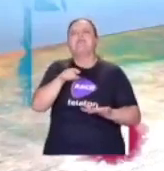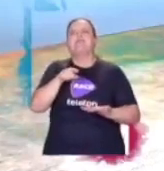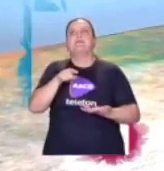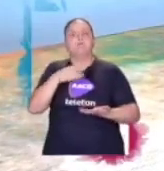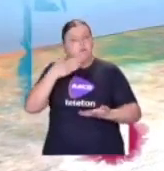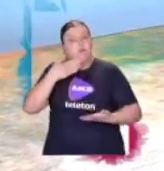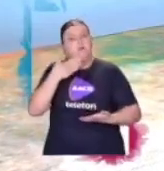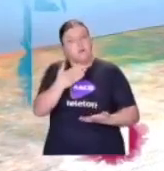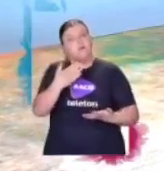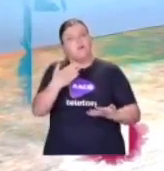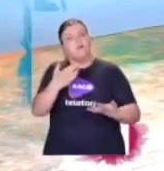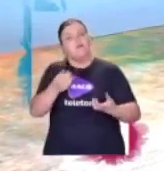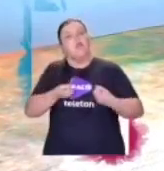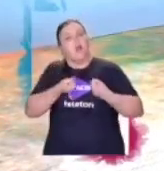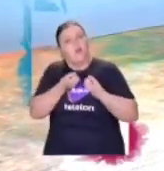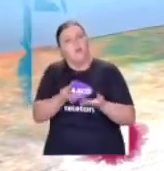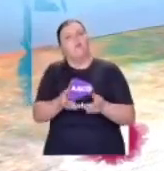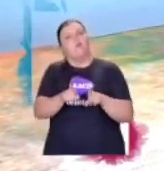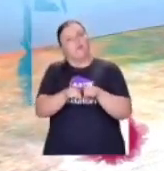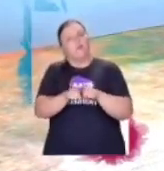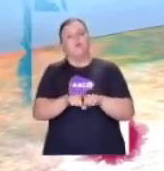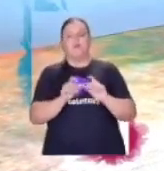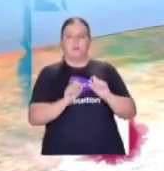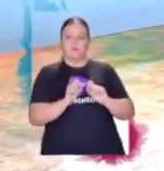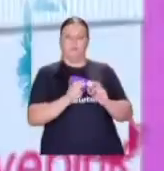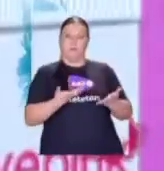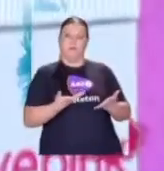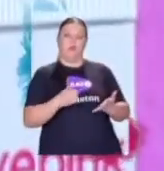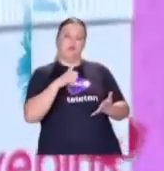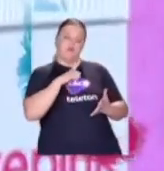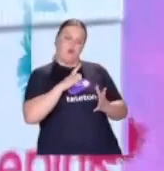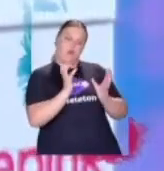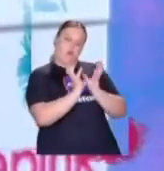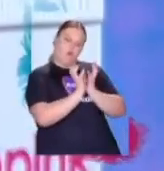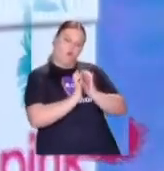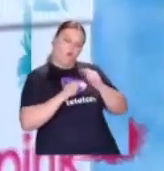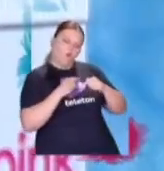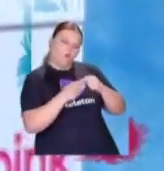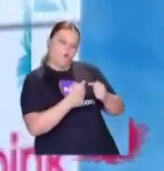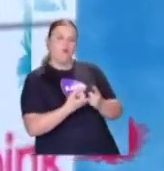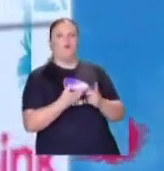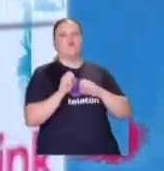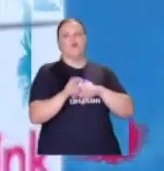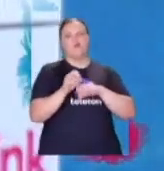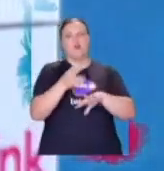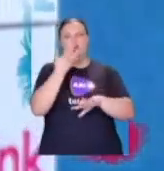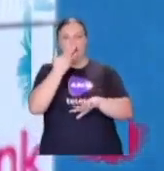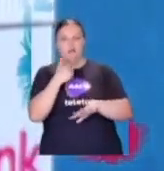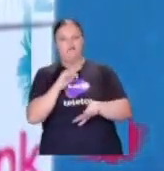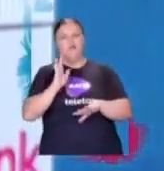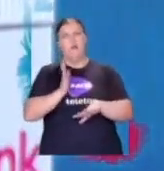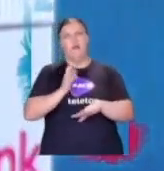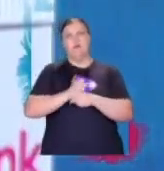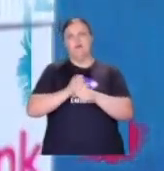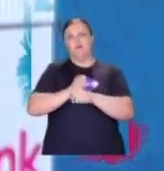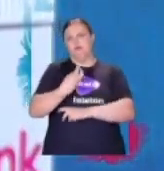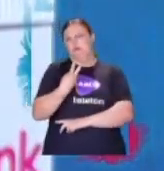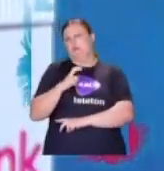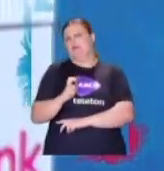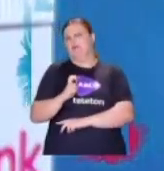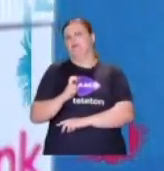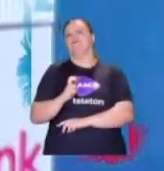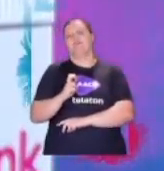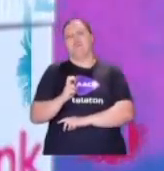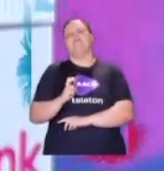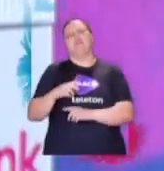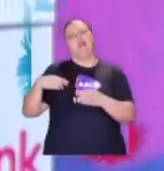pedir doação? Olha, o Fadelito é uma rede de educação infantil já de 25 anos, uma história muito consolidada de amor